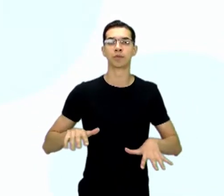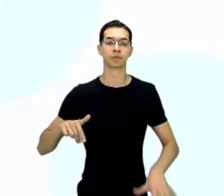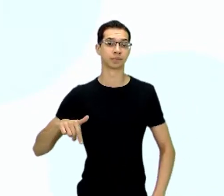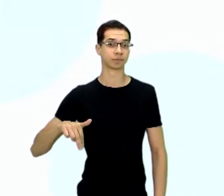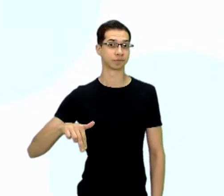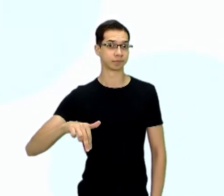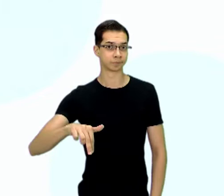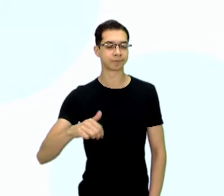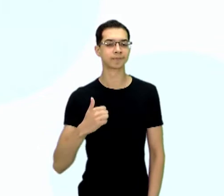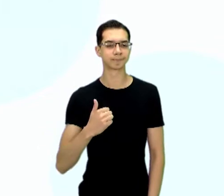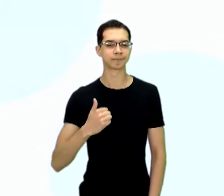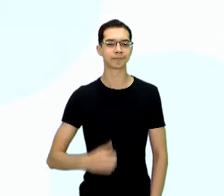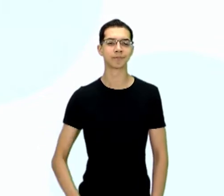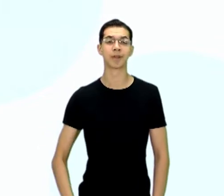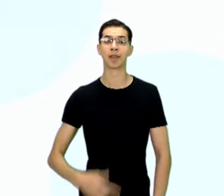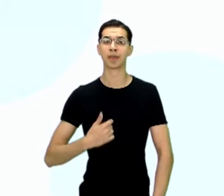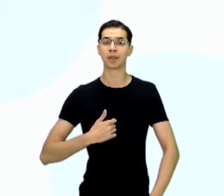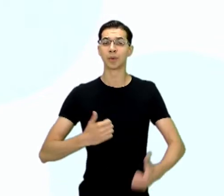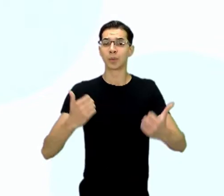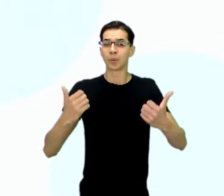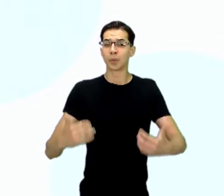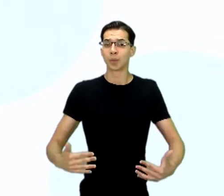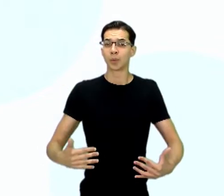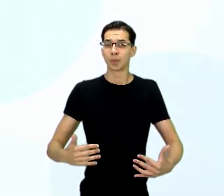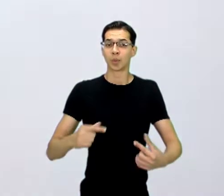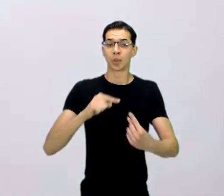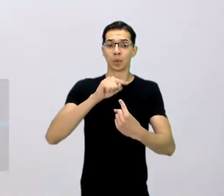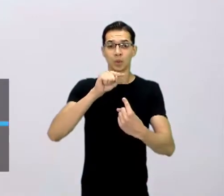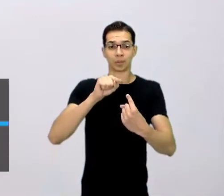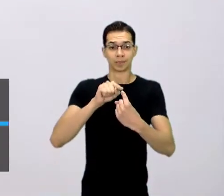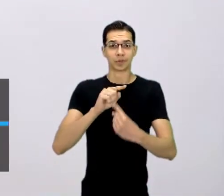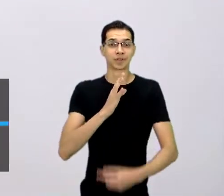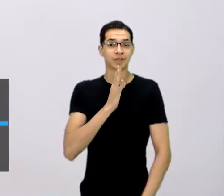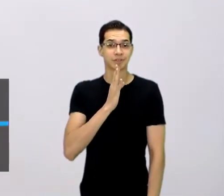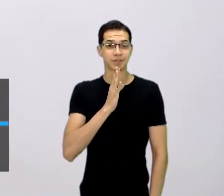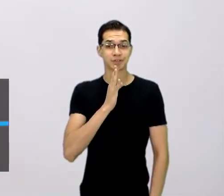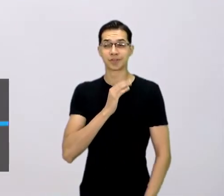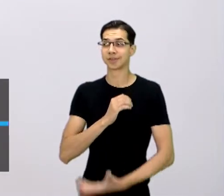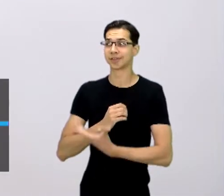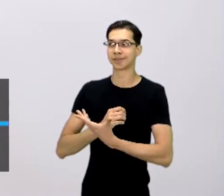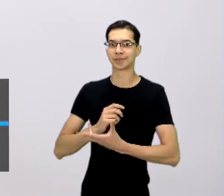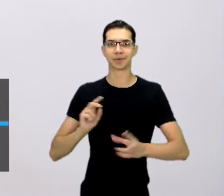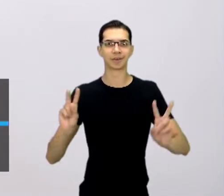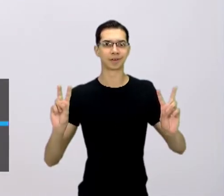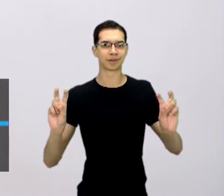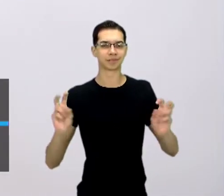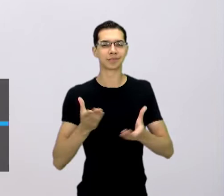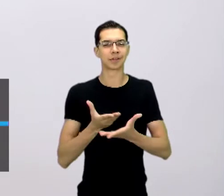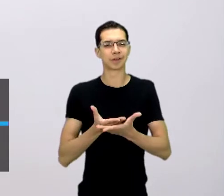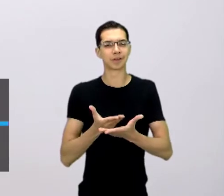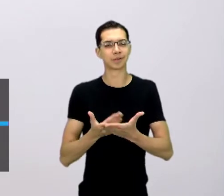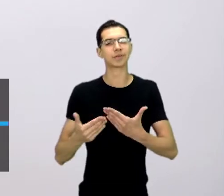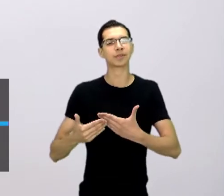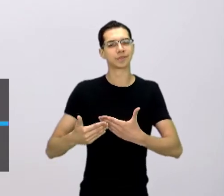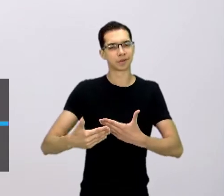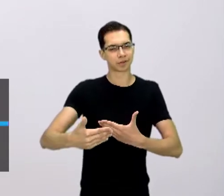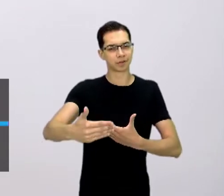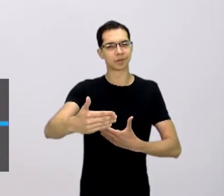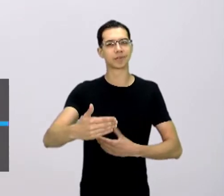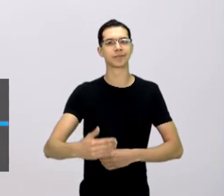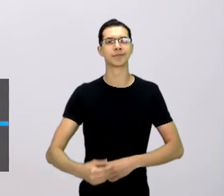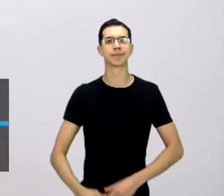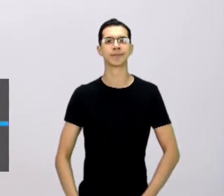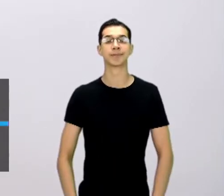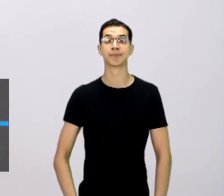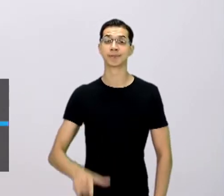que está aí, olha, como objeto de conhecimento, a gente vai fazer ao longo das nossas aulas, mas um pouquinho mais para